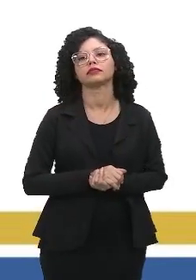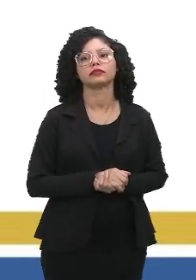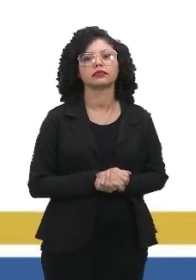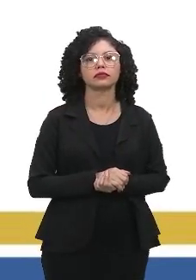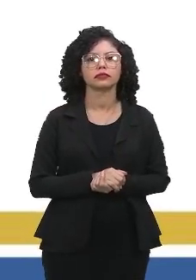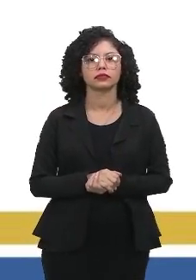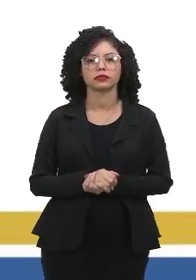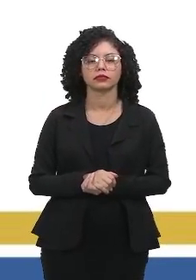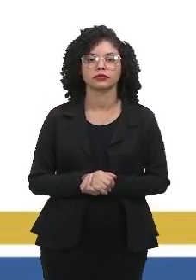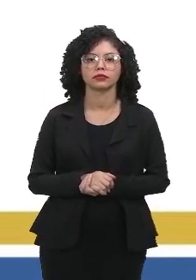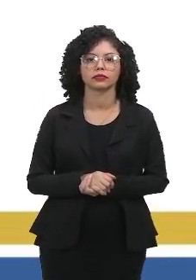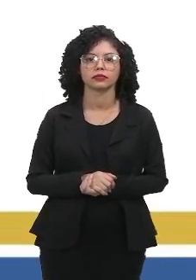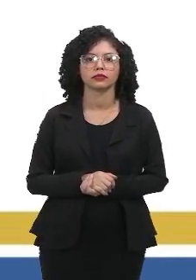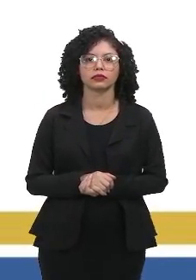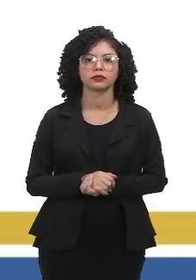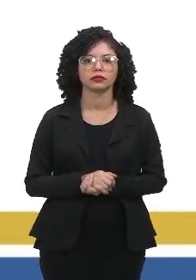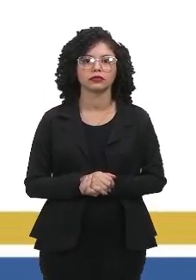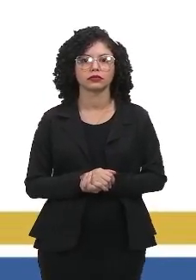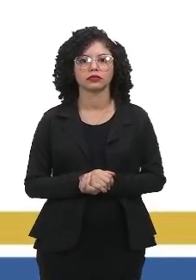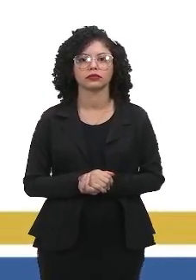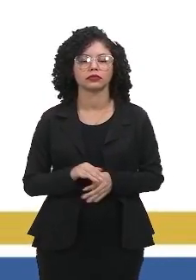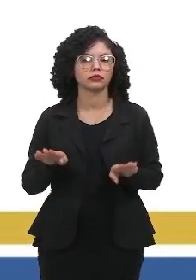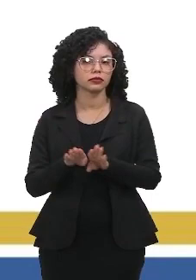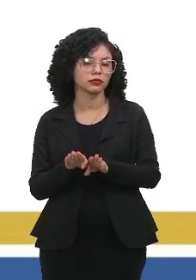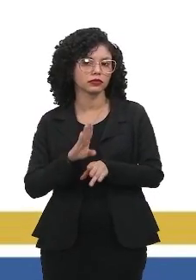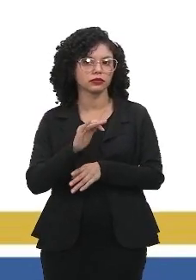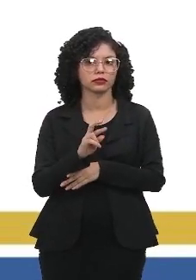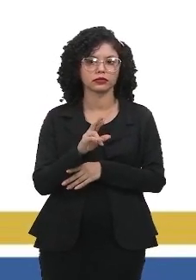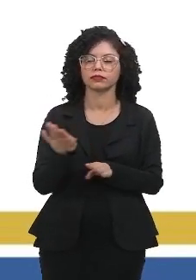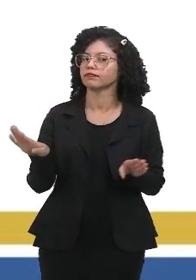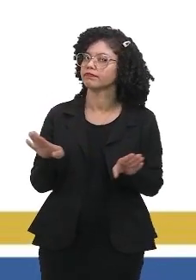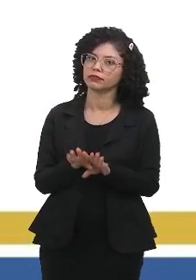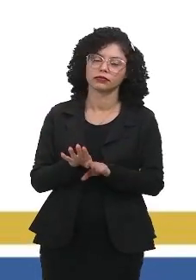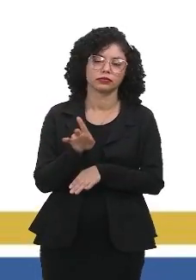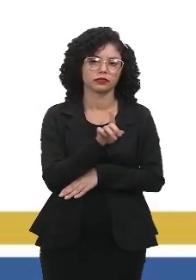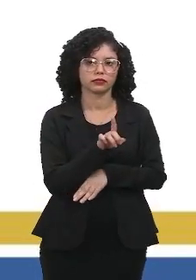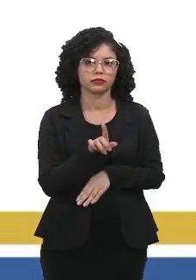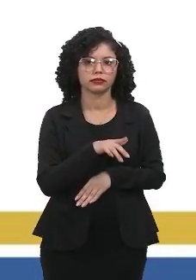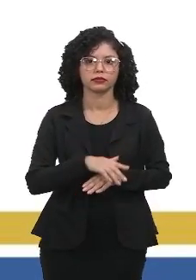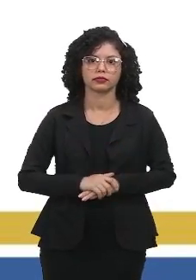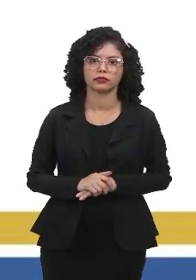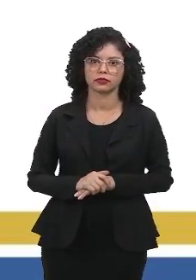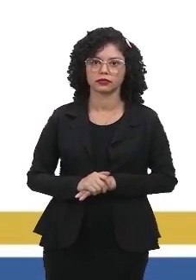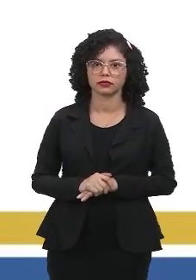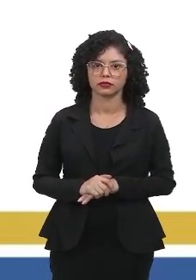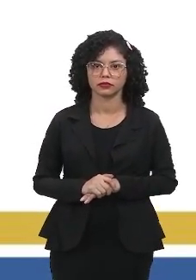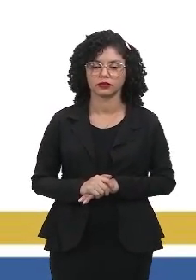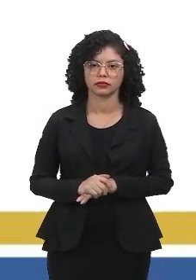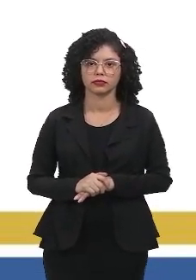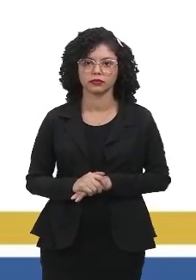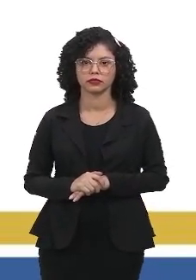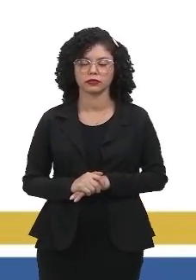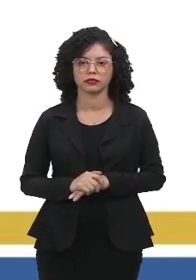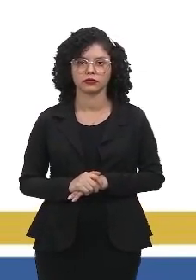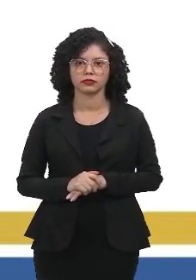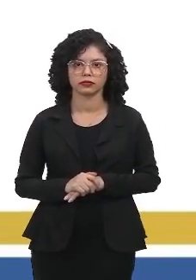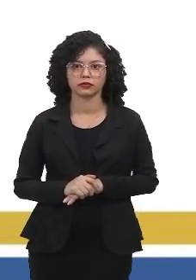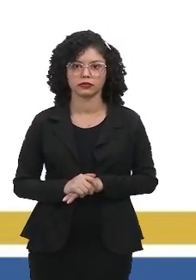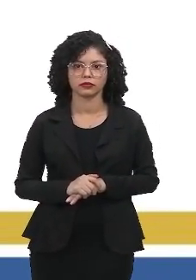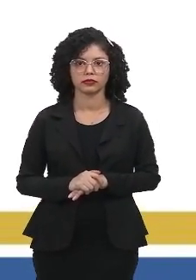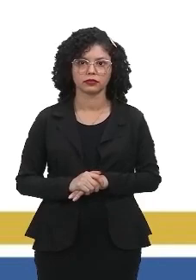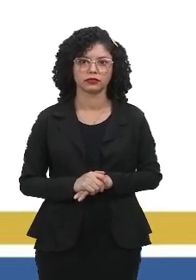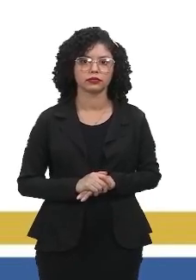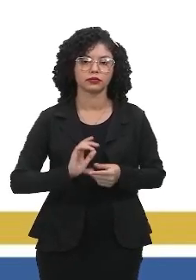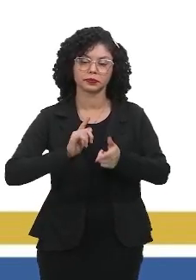COC oxidas COC oxidase também não ok então a resposta correta é a